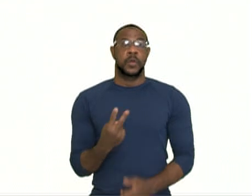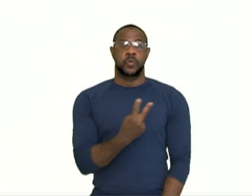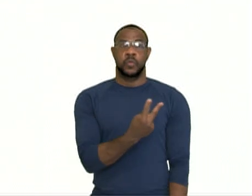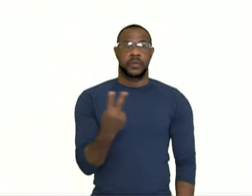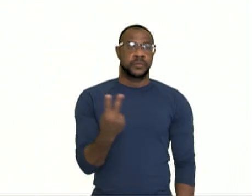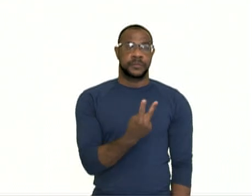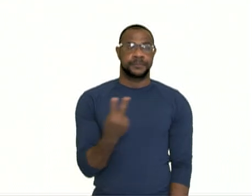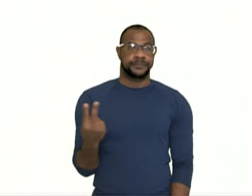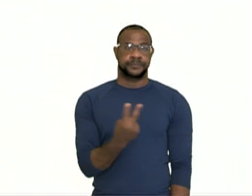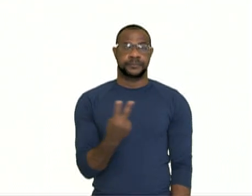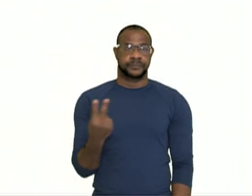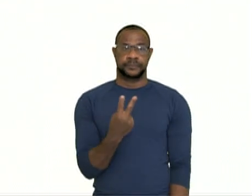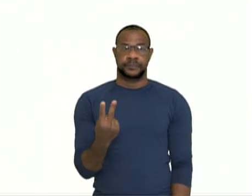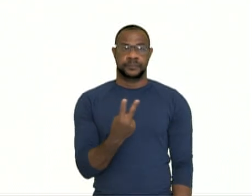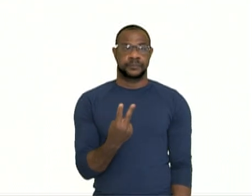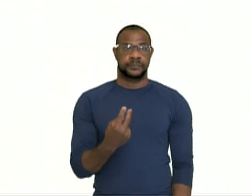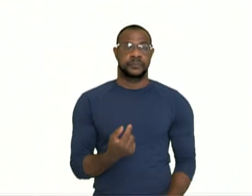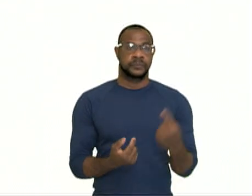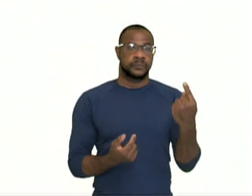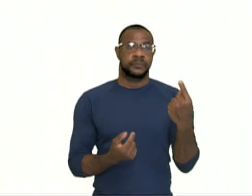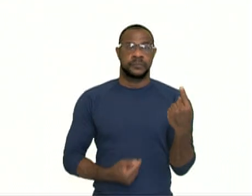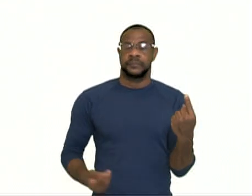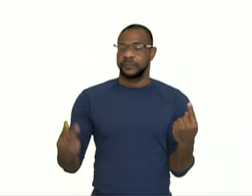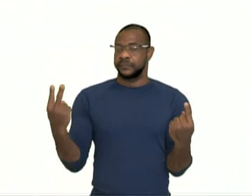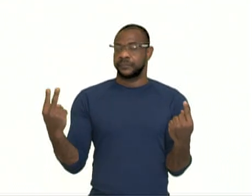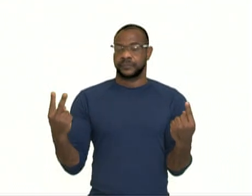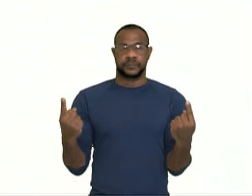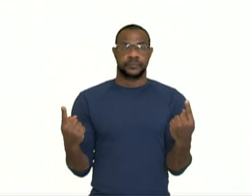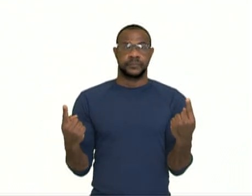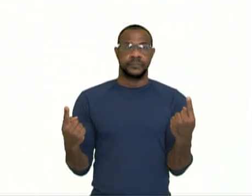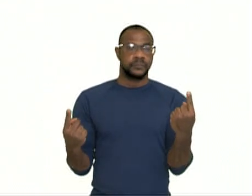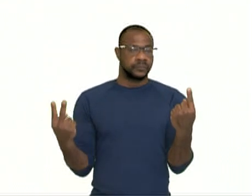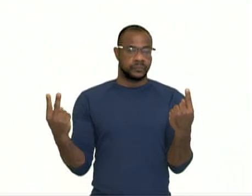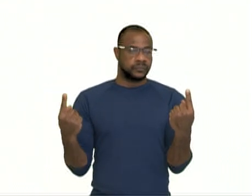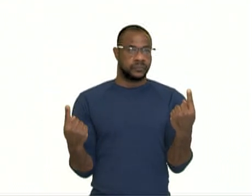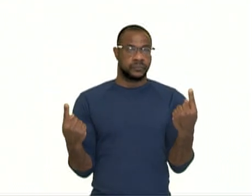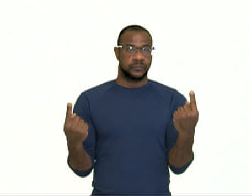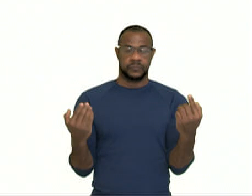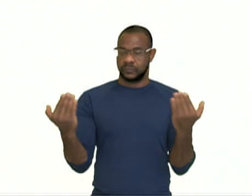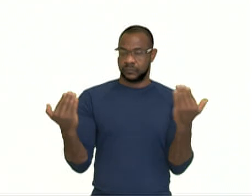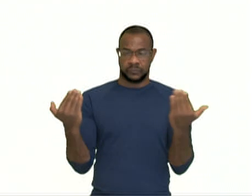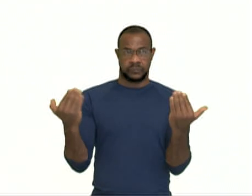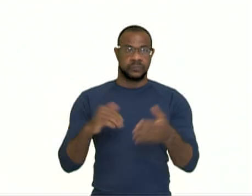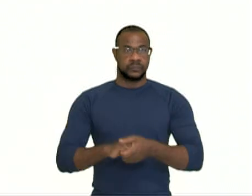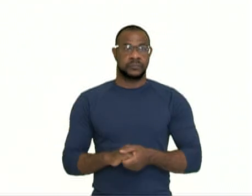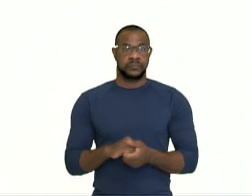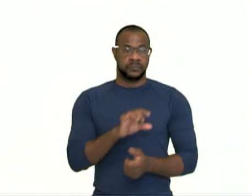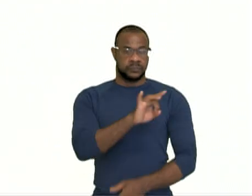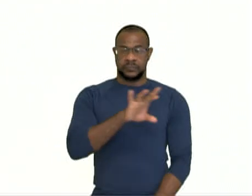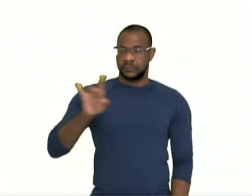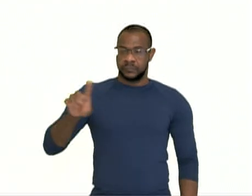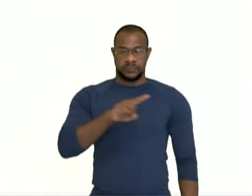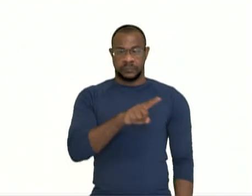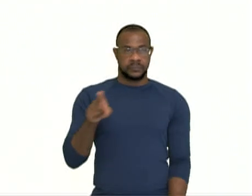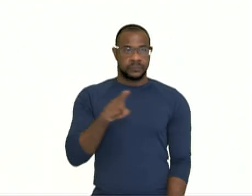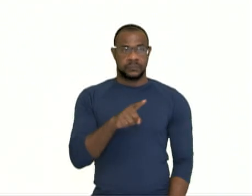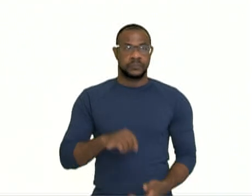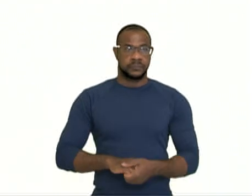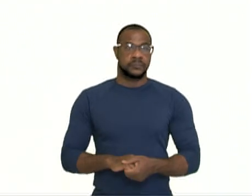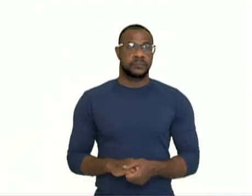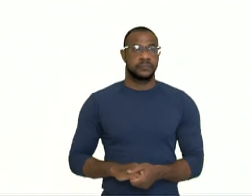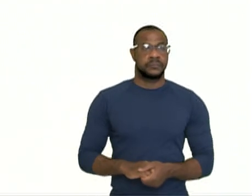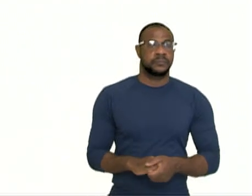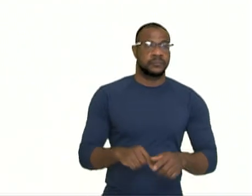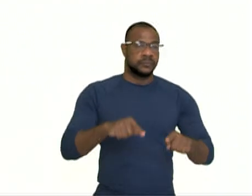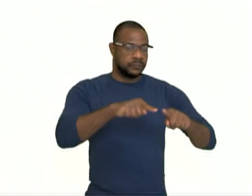duas alternativas aqui, tanto no 1 quanto no 2. Então, em cada plano cartesiano, lembra, né, que o plano cartesiano nada